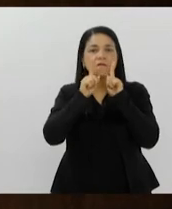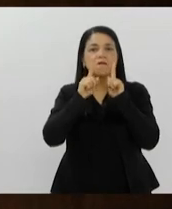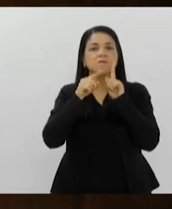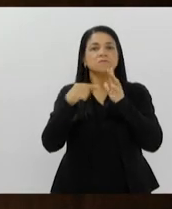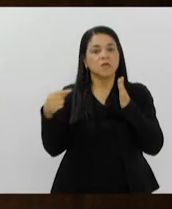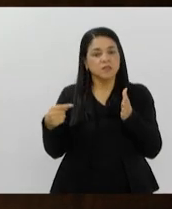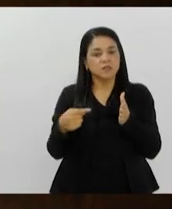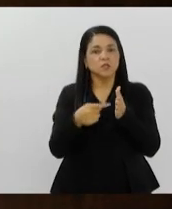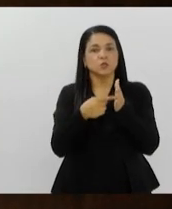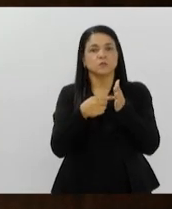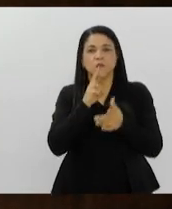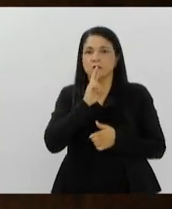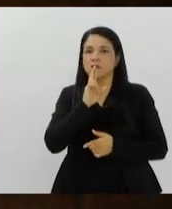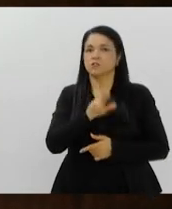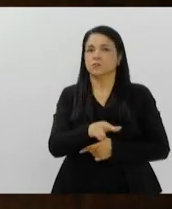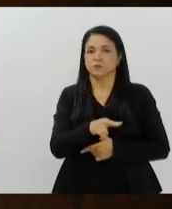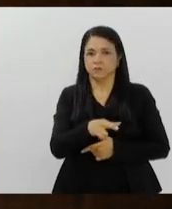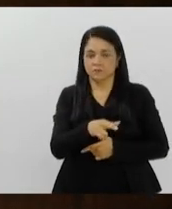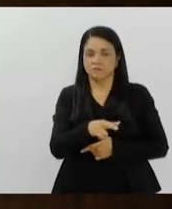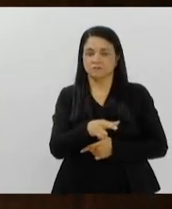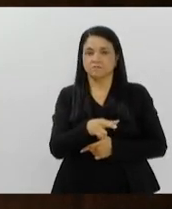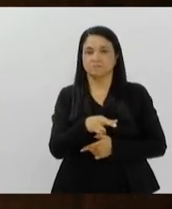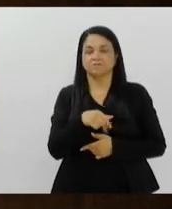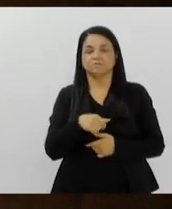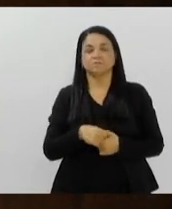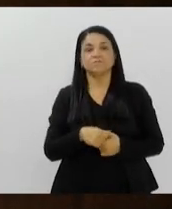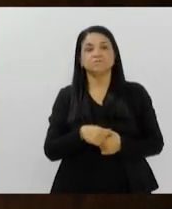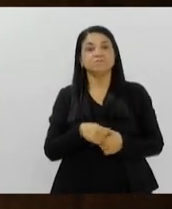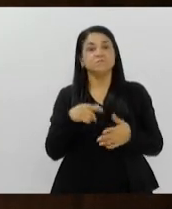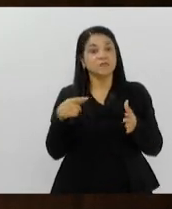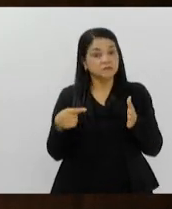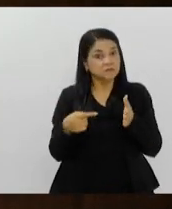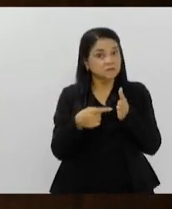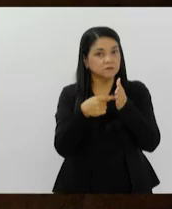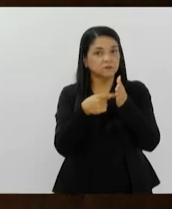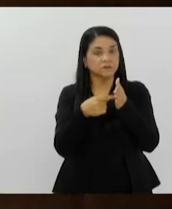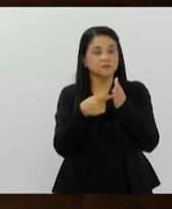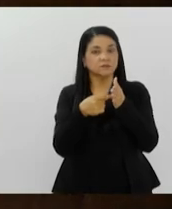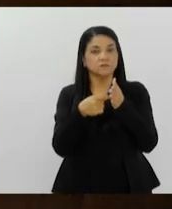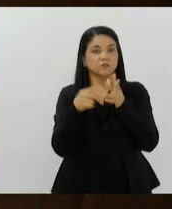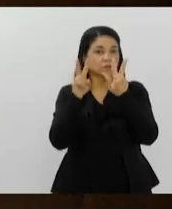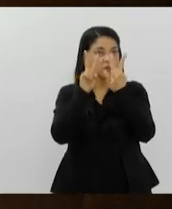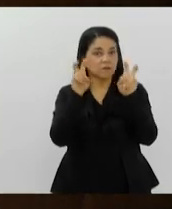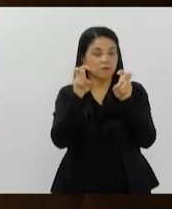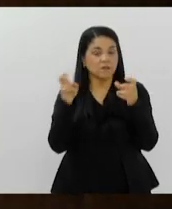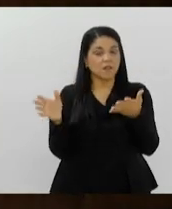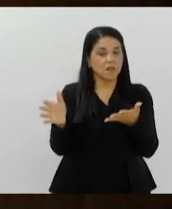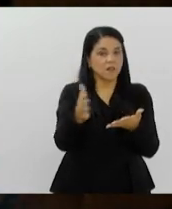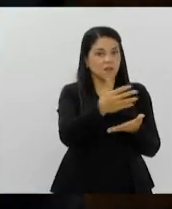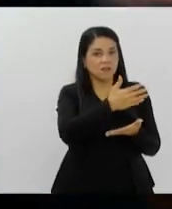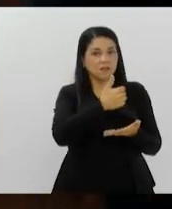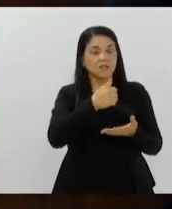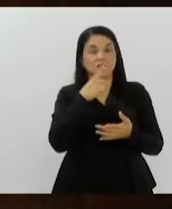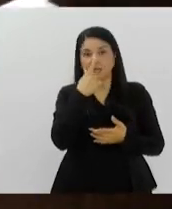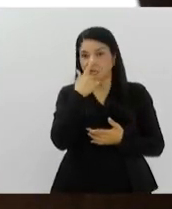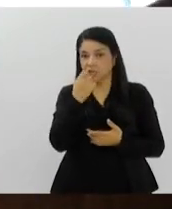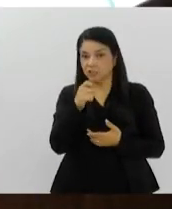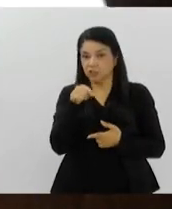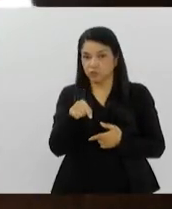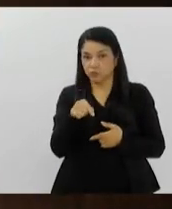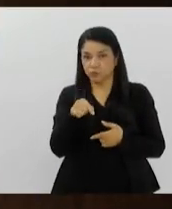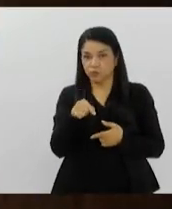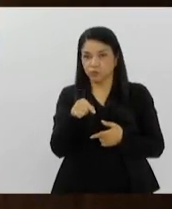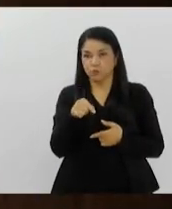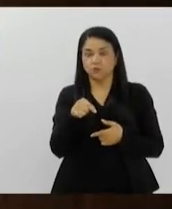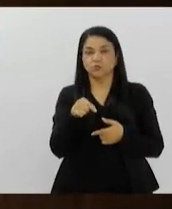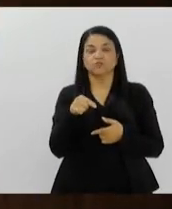denúncia que eu trouxe para essa Assembleia Legislativa. Denúncia essa, né, sobre a coleta de lixo de Maricá. Coleta que custa